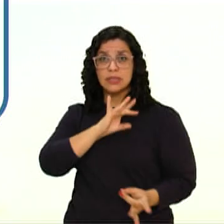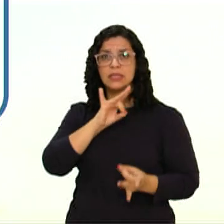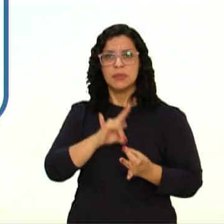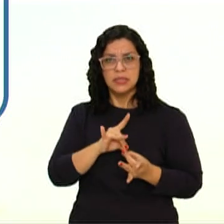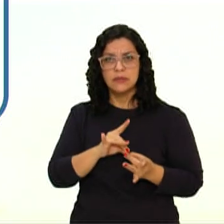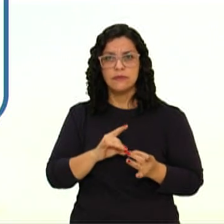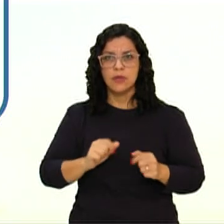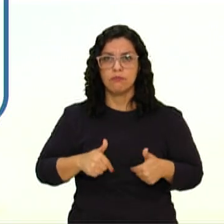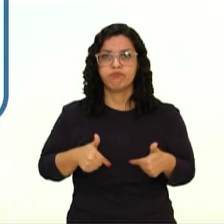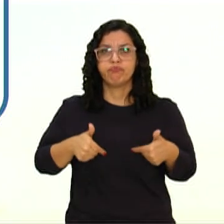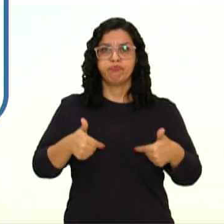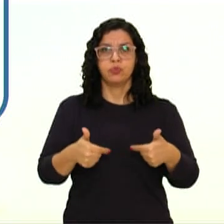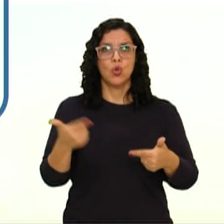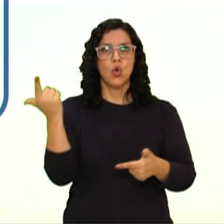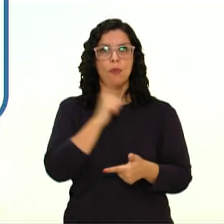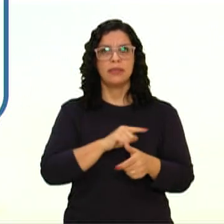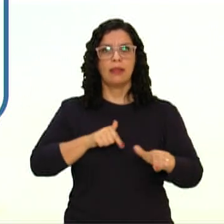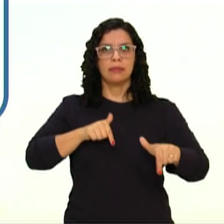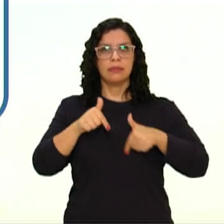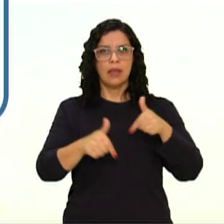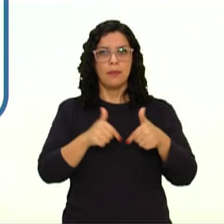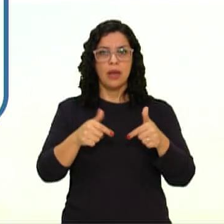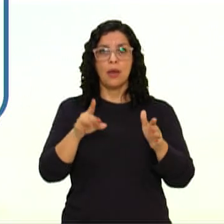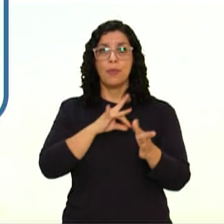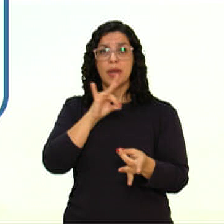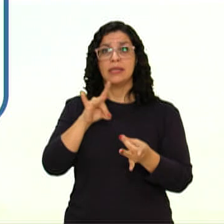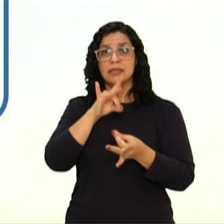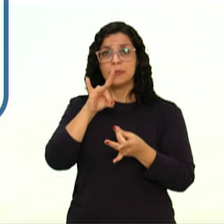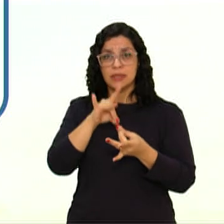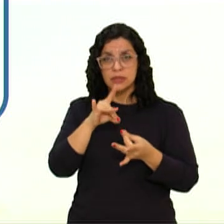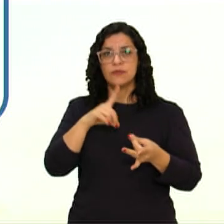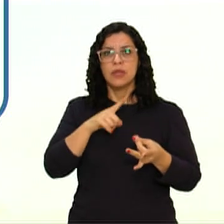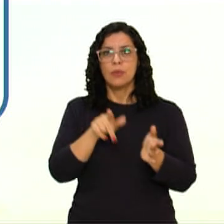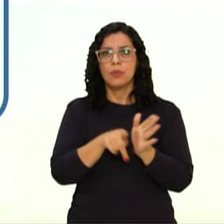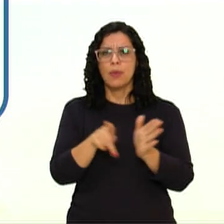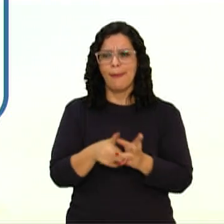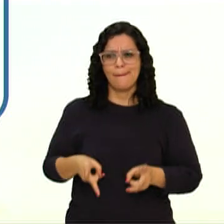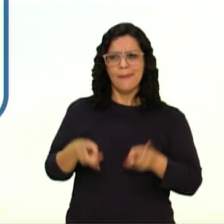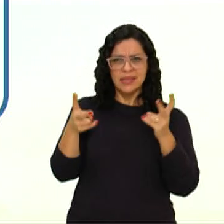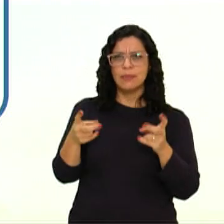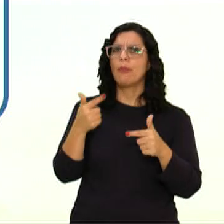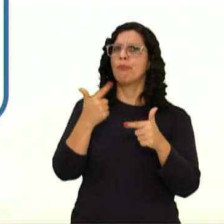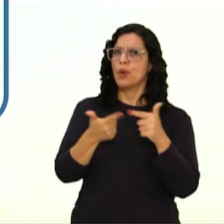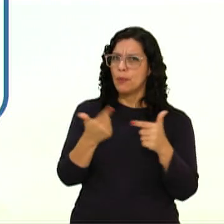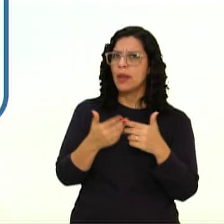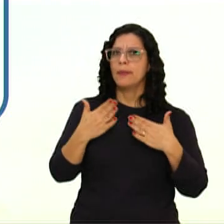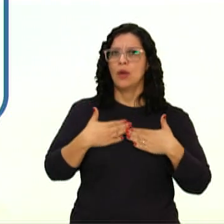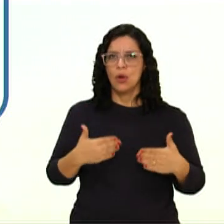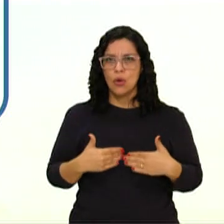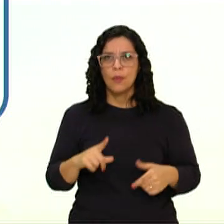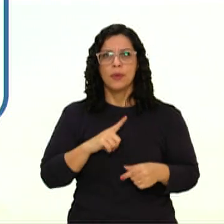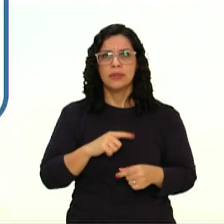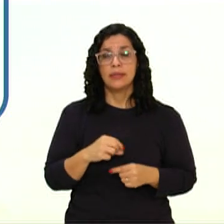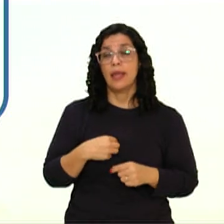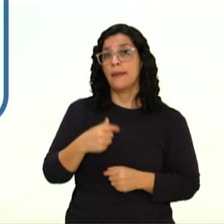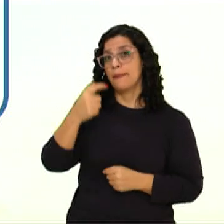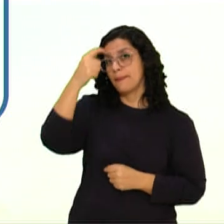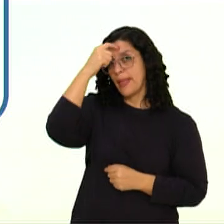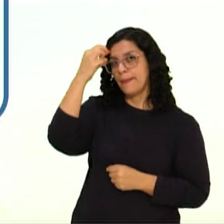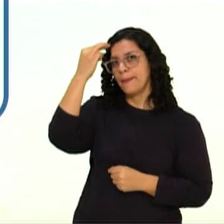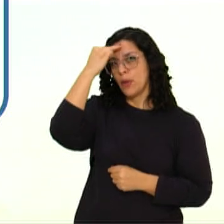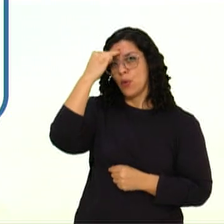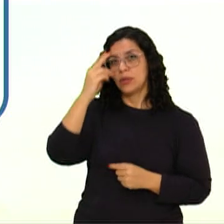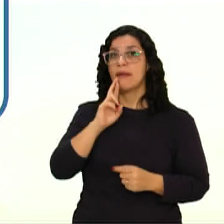os anticorpos, né? Ela apresenta especificidade de reconhecimento, capacidade de memória e